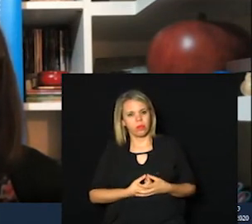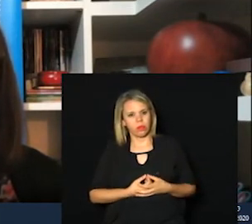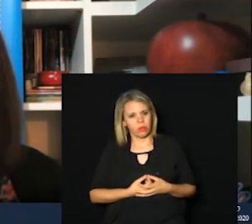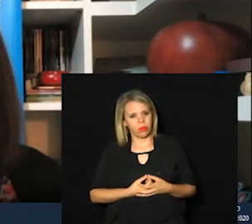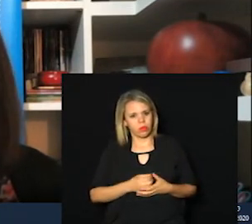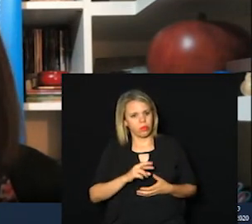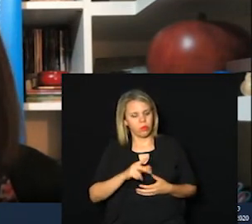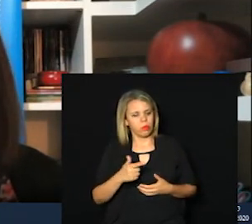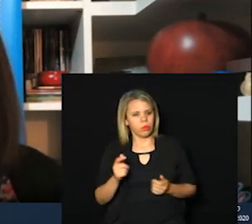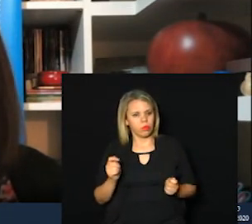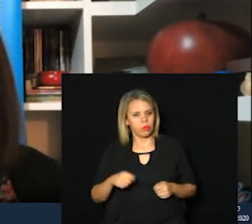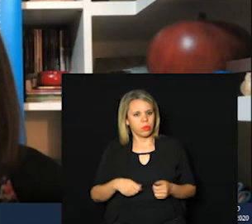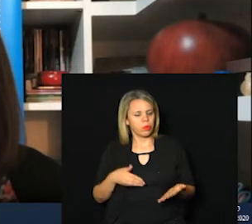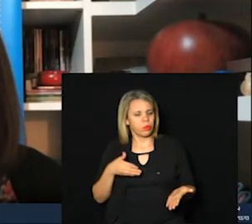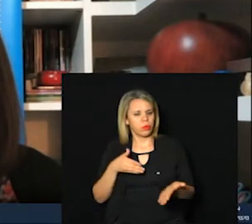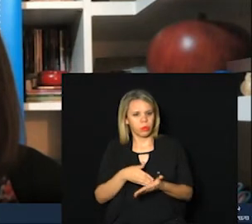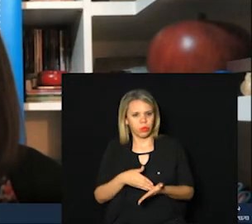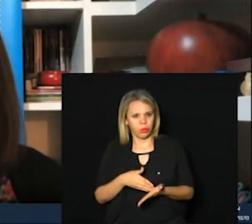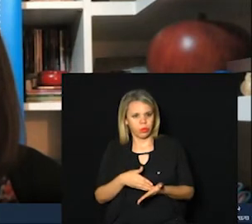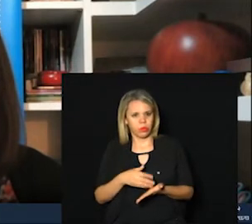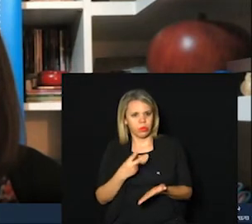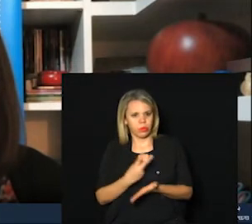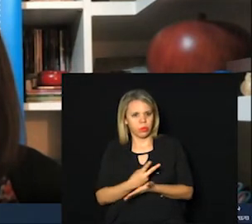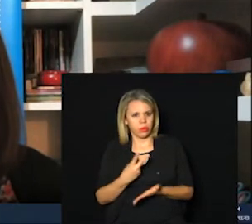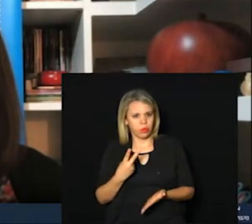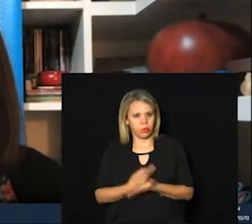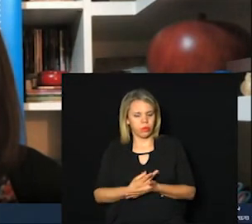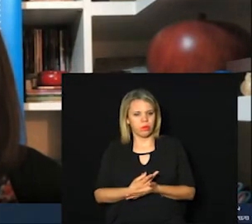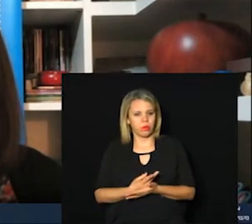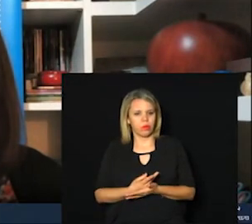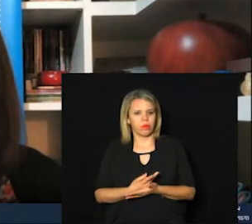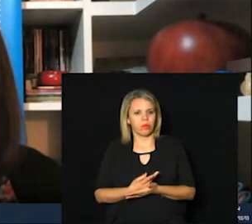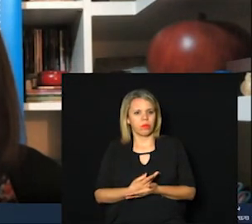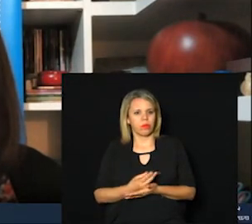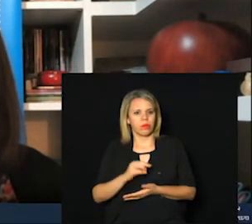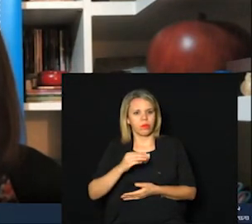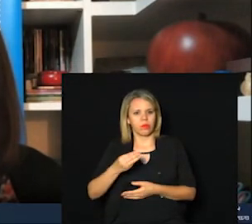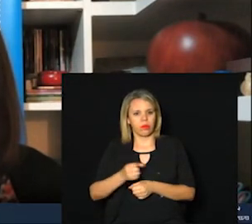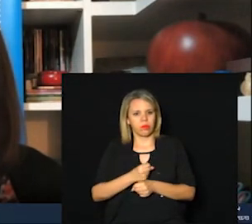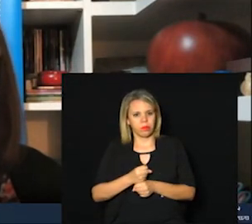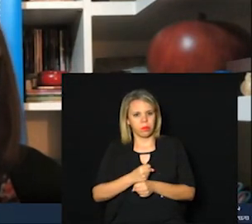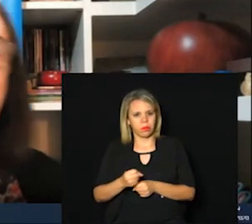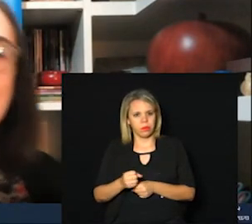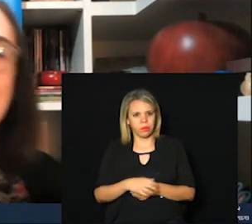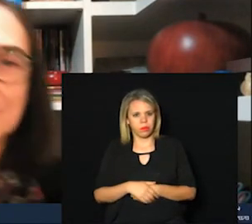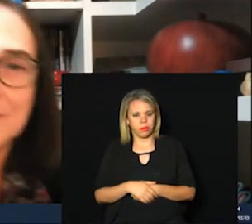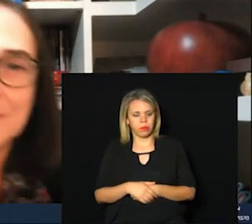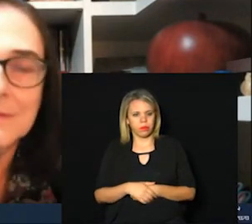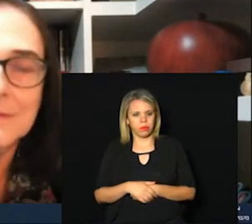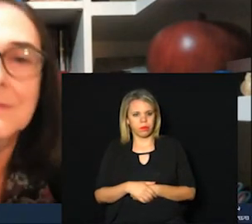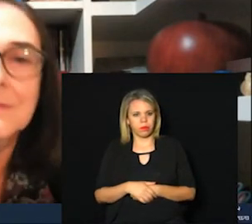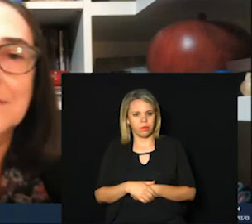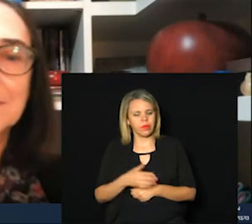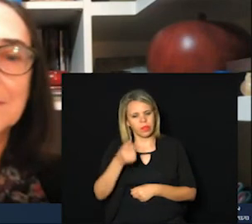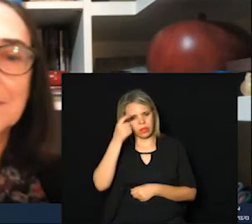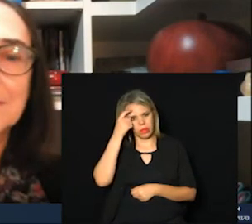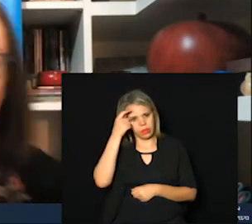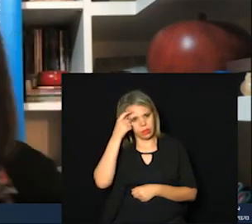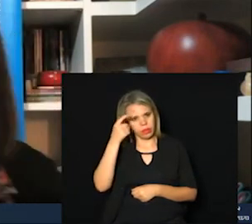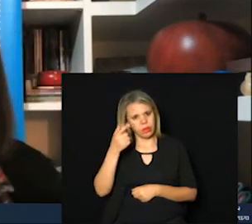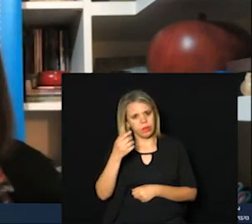há quem possa impedi-la, mesmo que leve dezenas, centenas, milhares de anos. cientes de sua